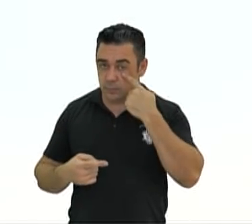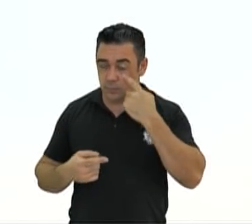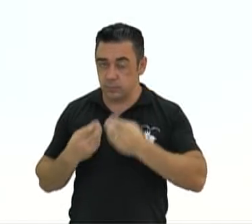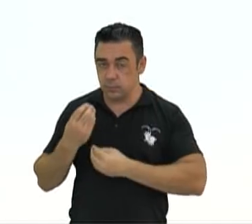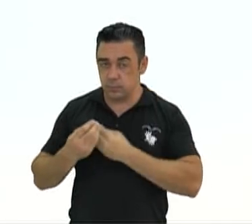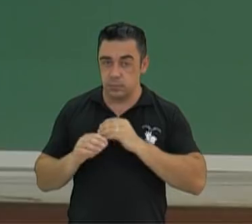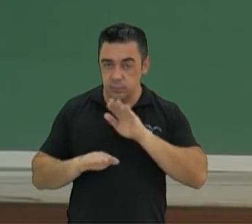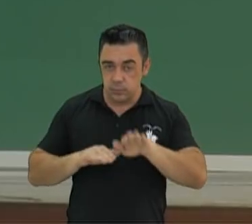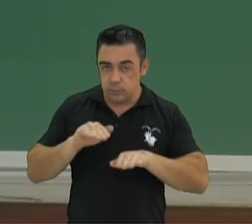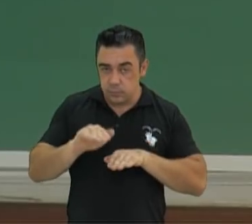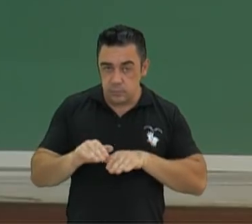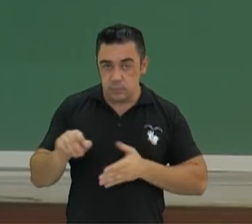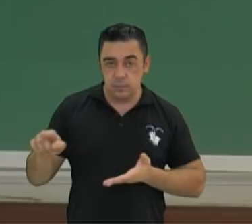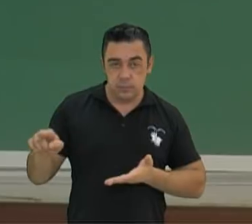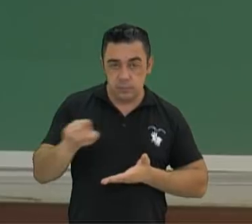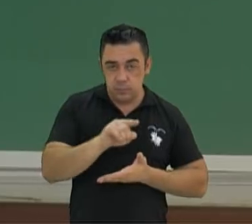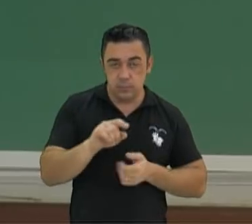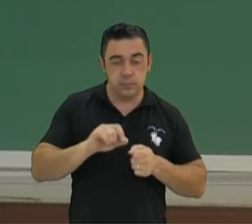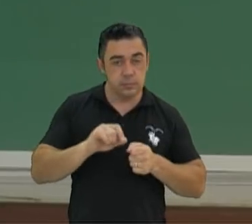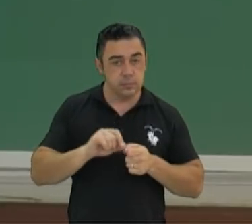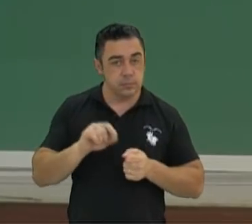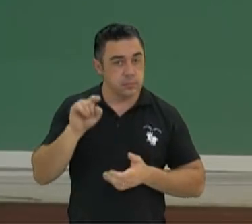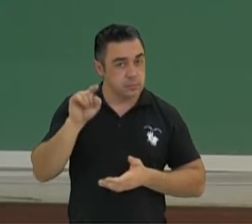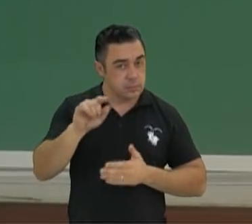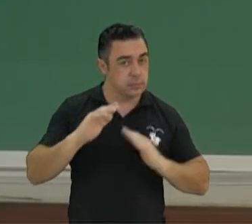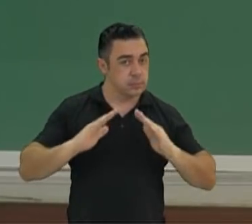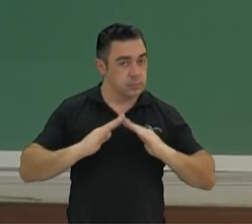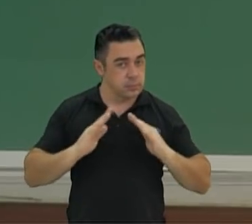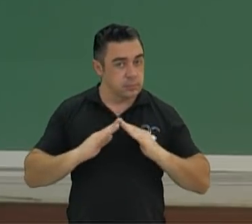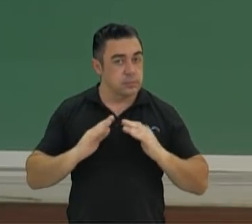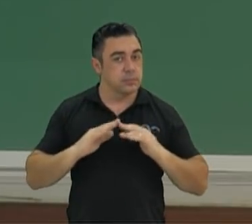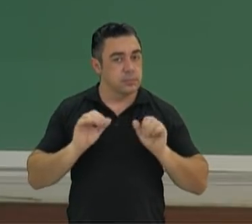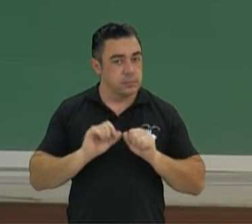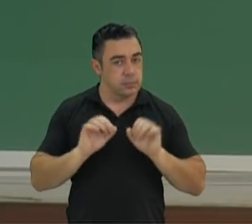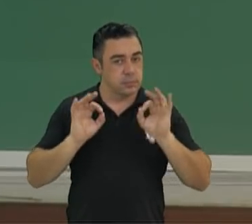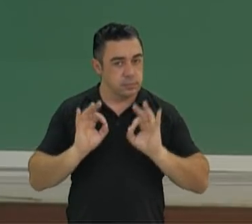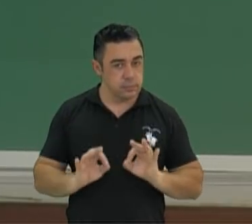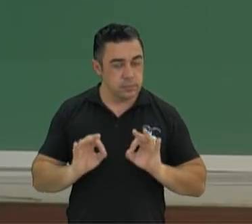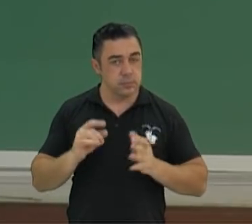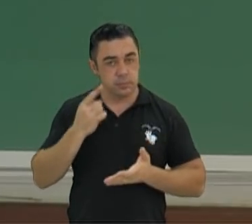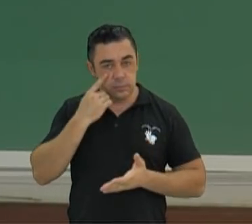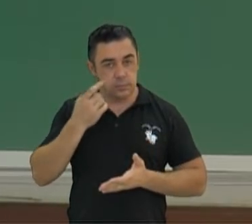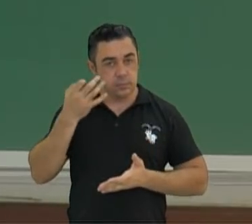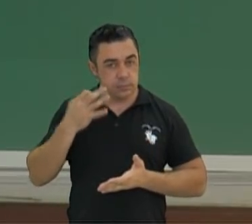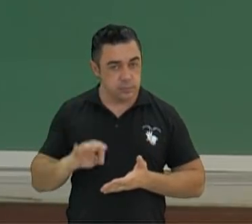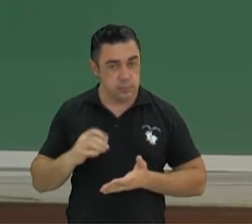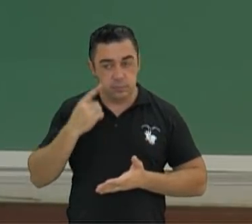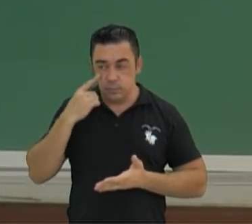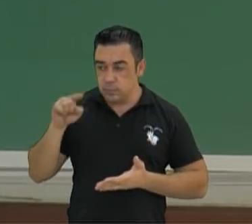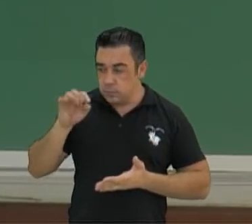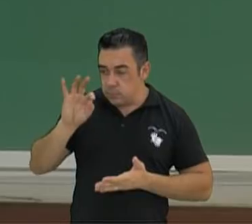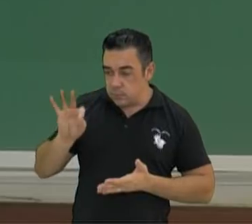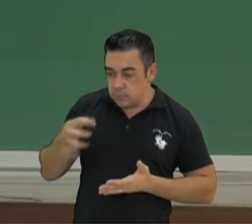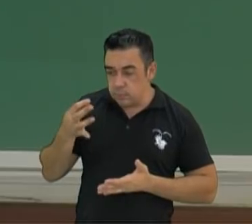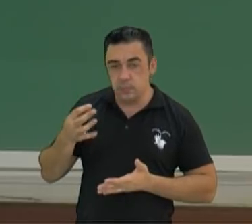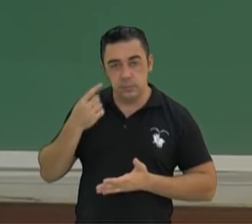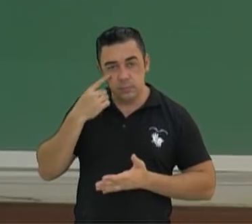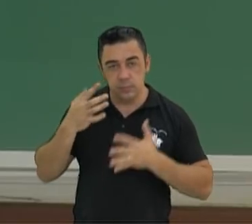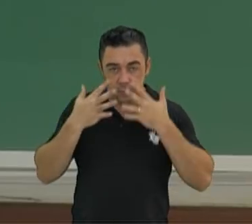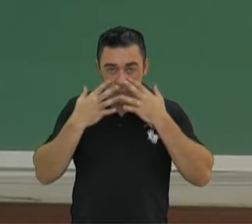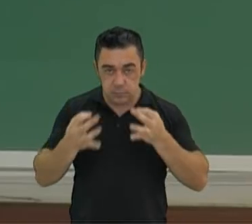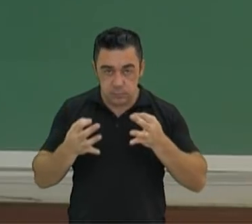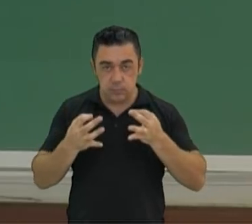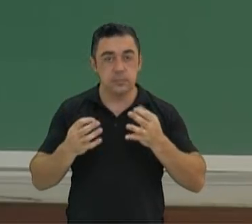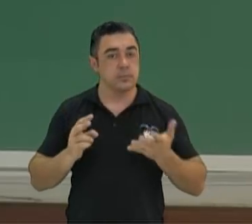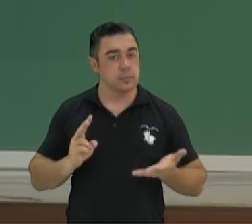passo a passo. Agora vocês vão fazer na casa de vocês lá, ver se você acertou. Olha a vírgula, presta atenção. A prof